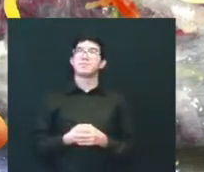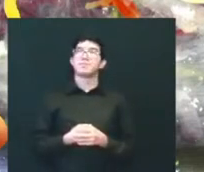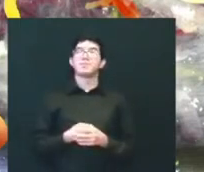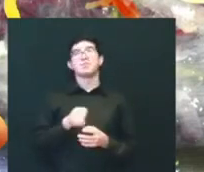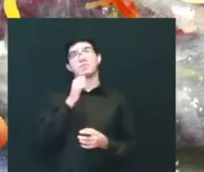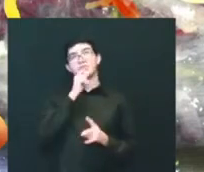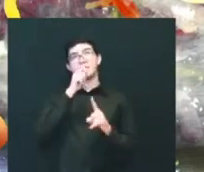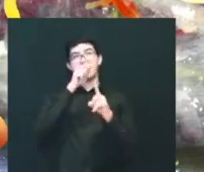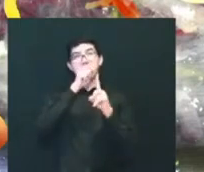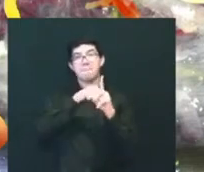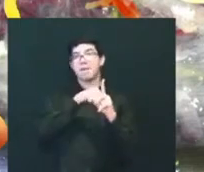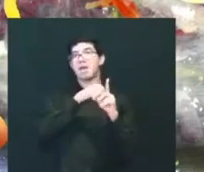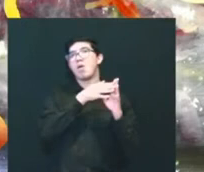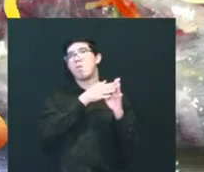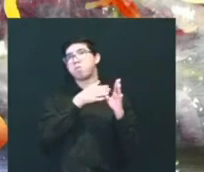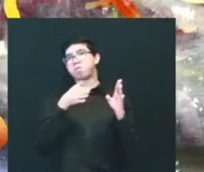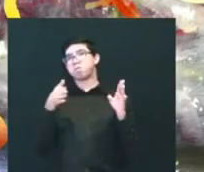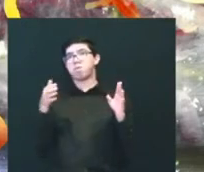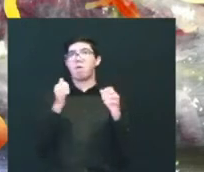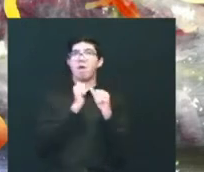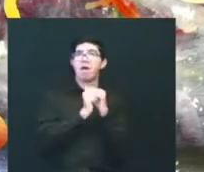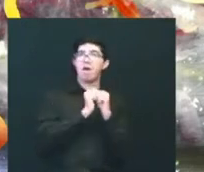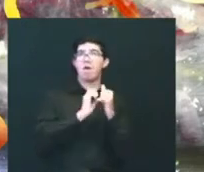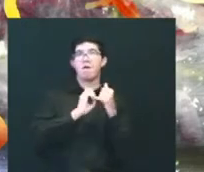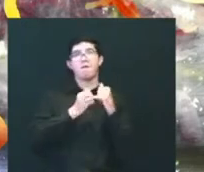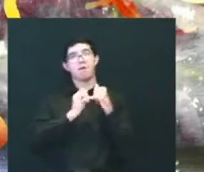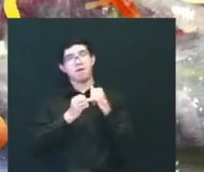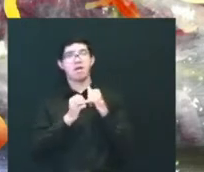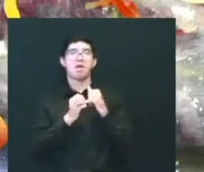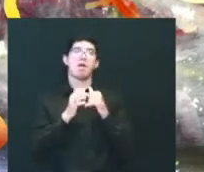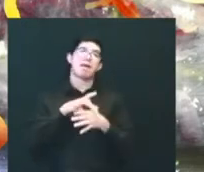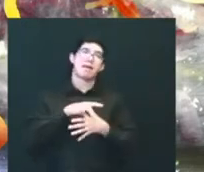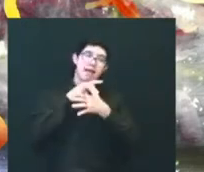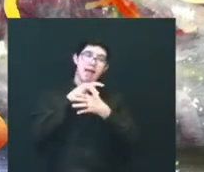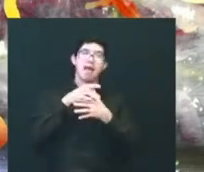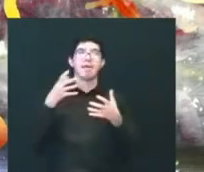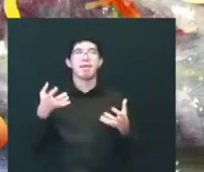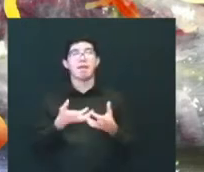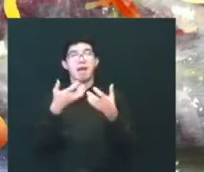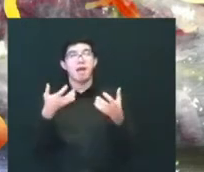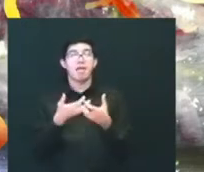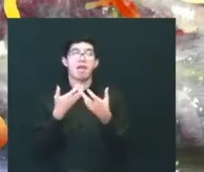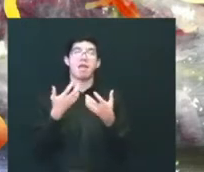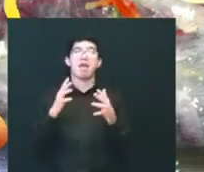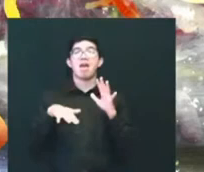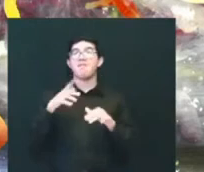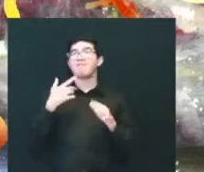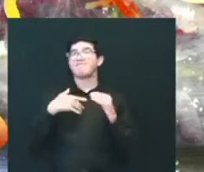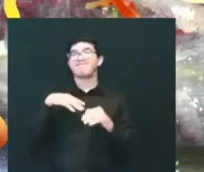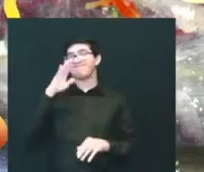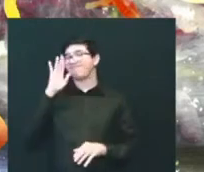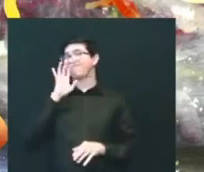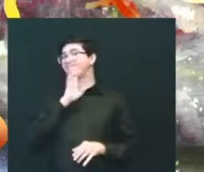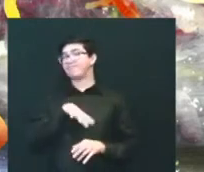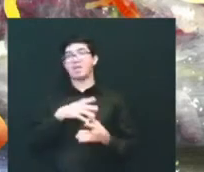mês comendo arroz, feijão e carne e salada, né? E não enjoa, às vezes enjoa. Frango, por exemplo,